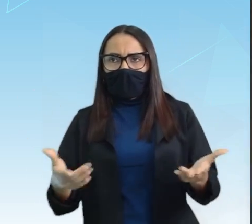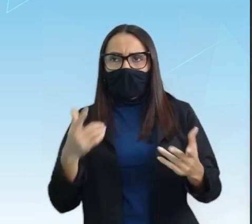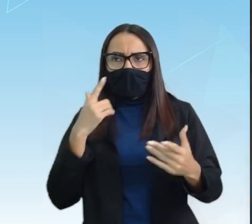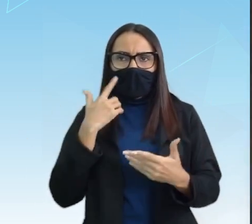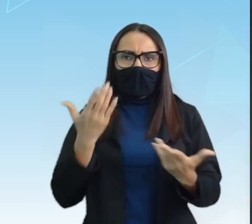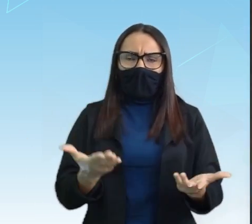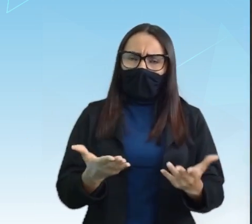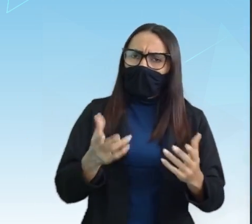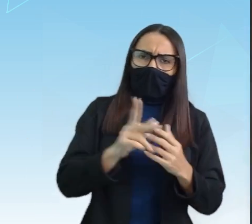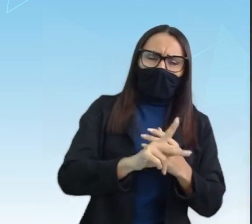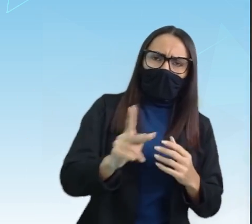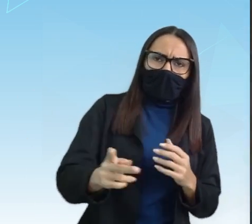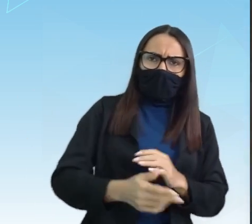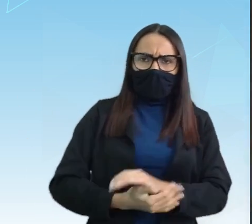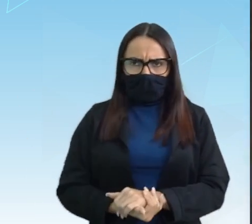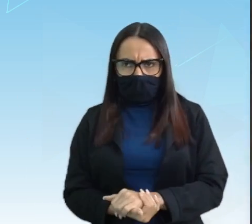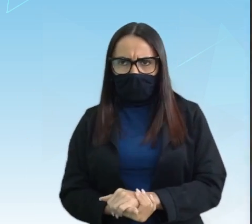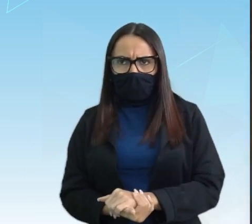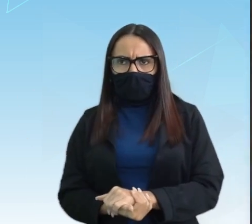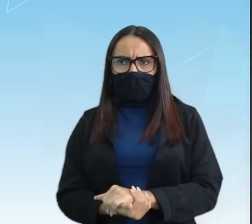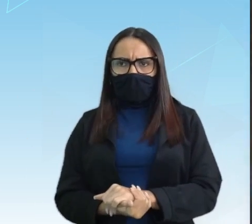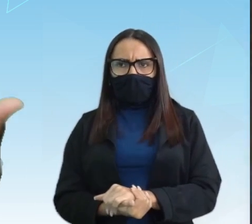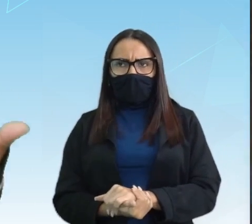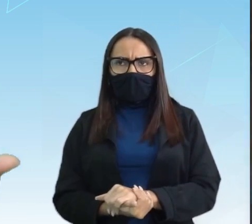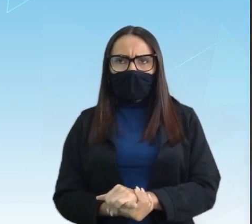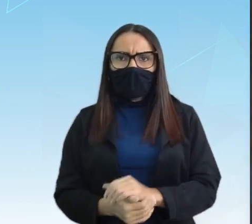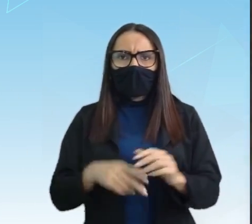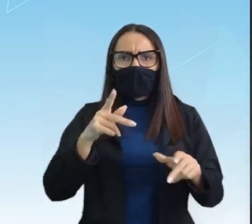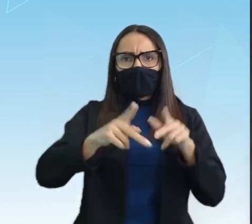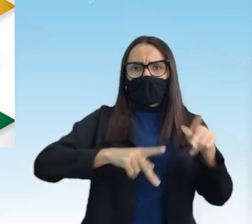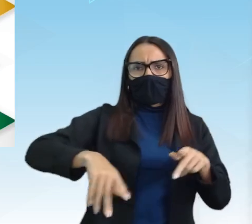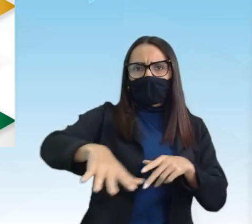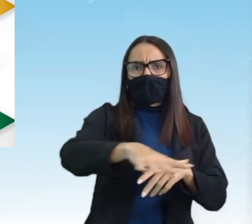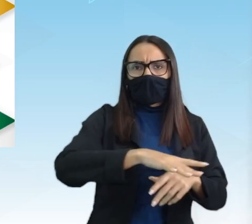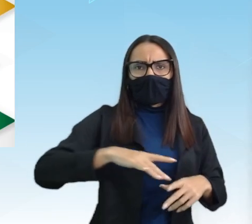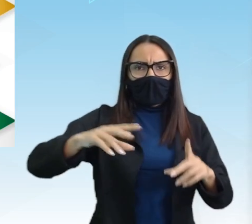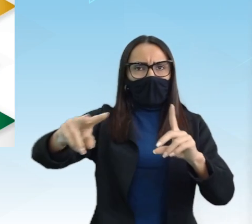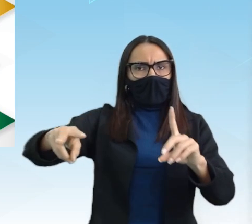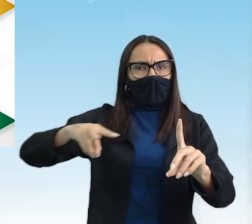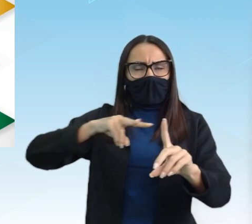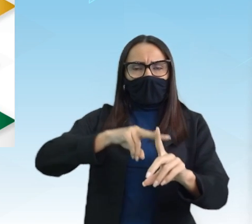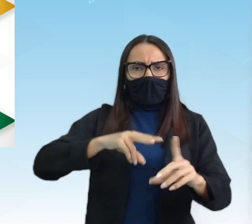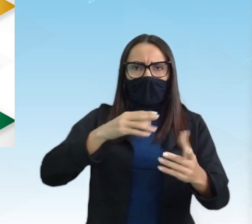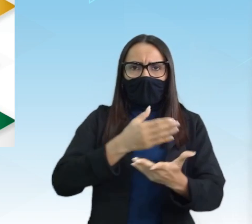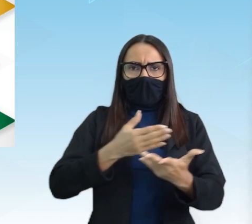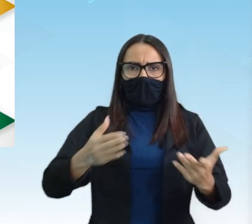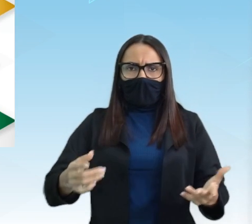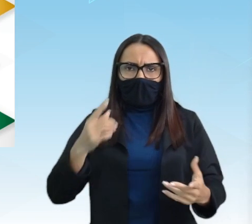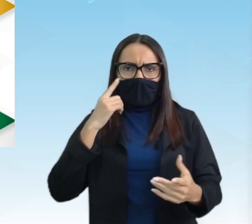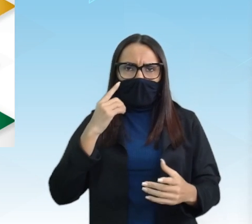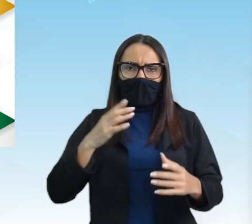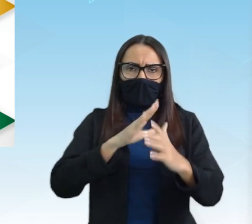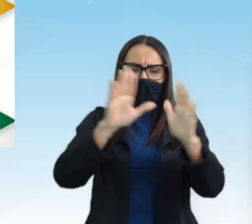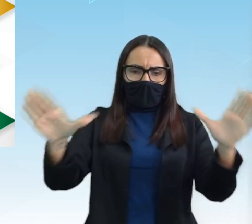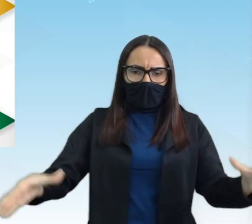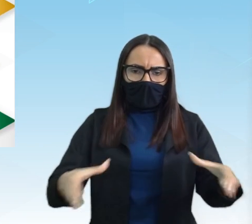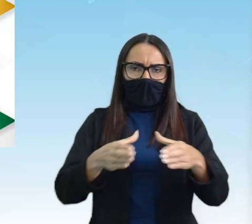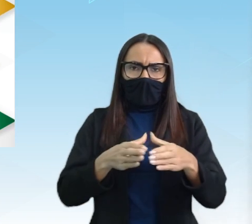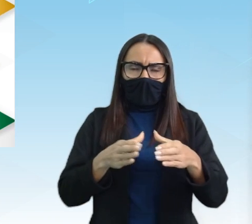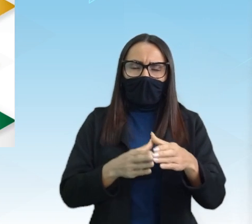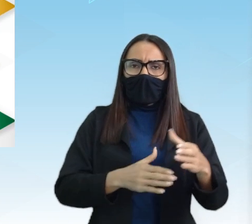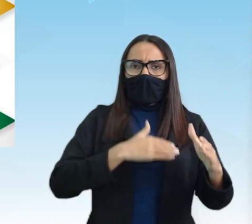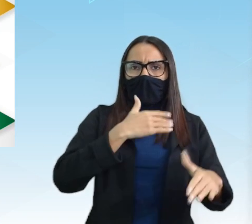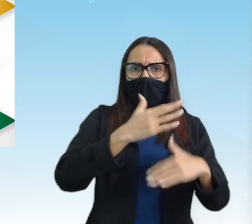Quais são elas, professora? Veja só. Grande população com perspectiva de mercado interno, internamente